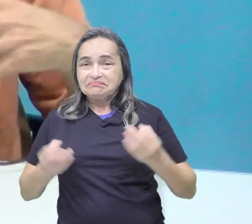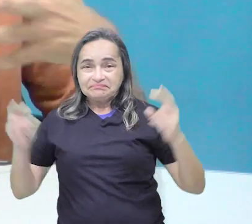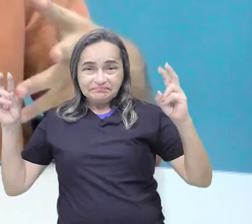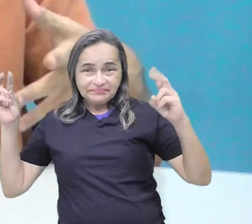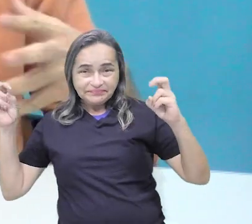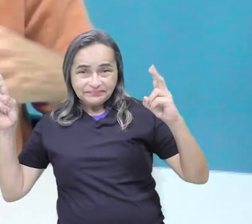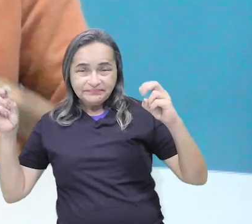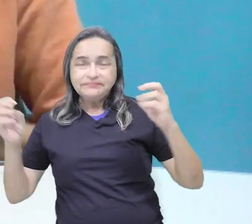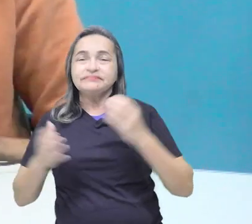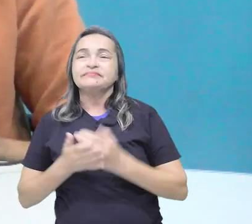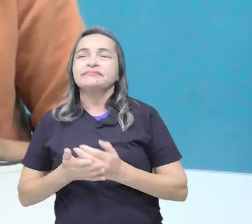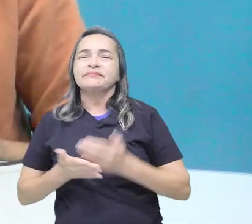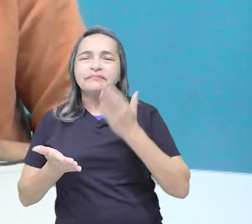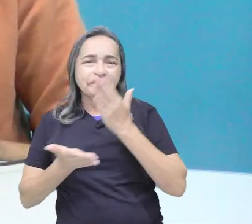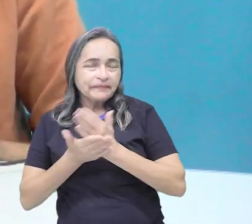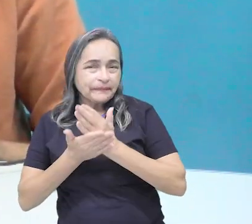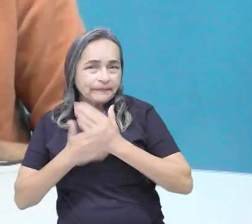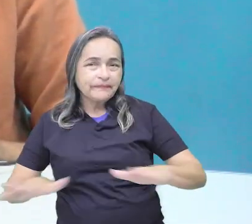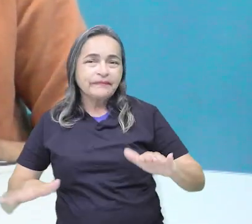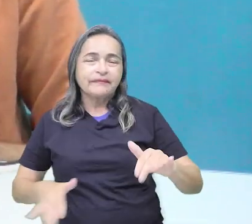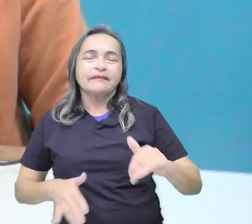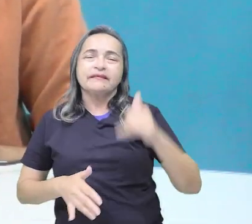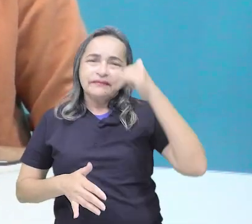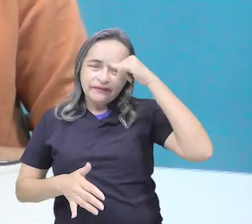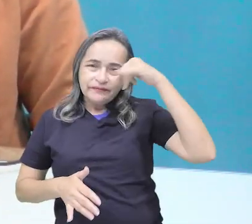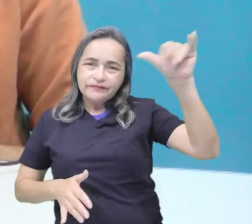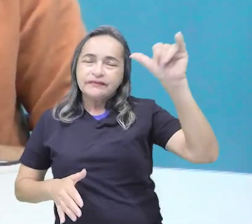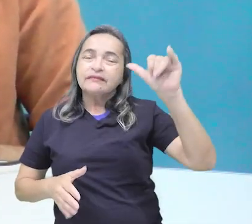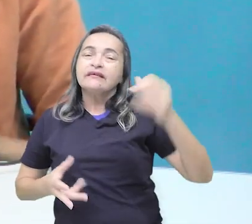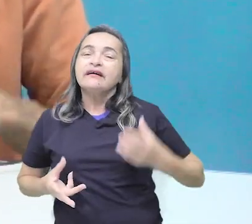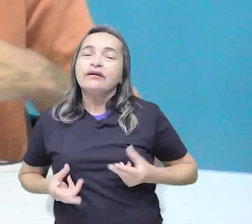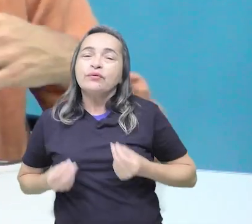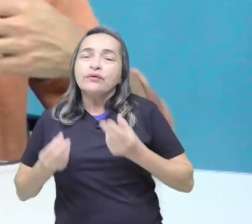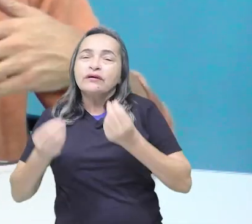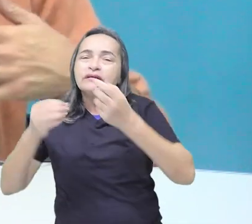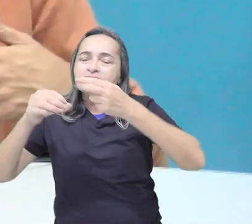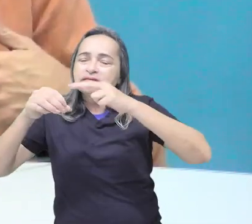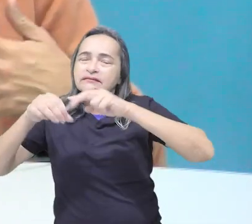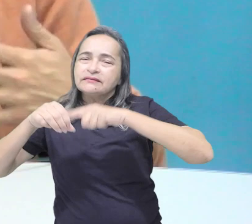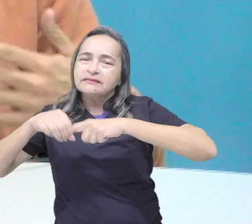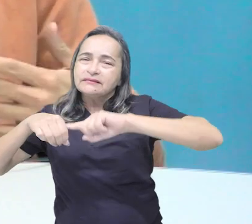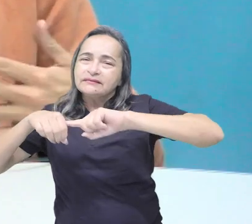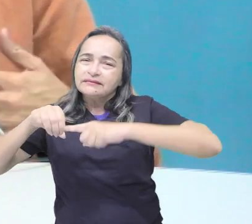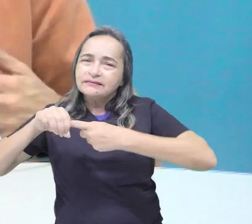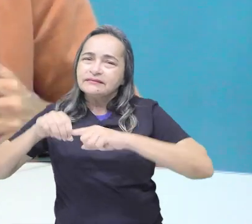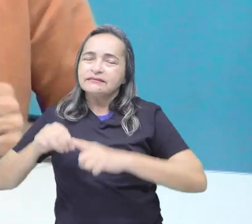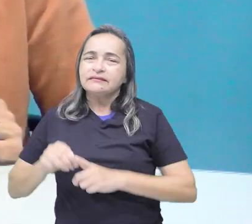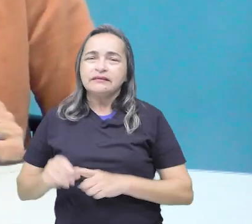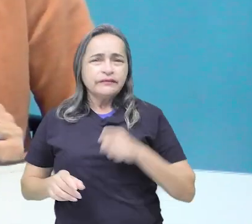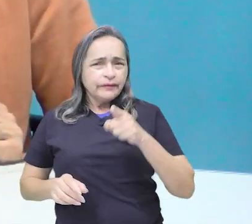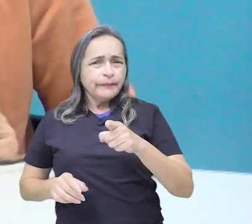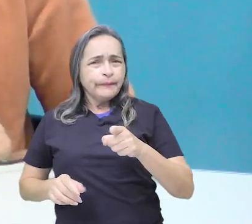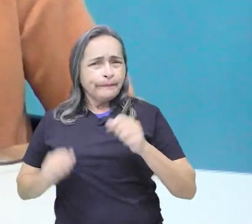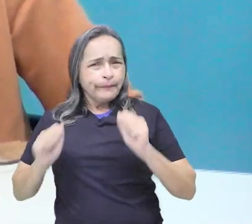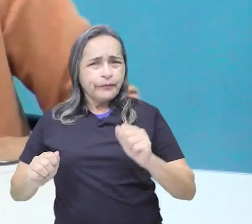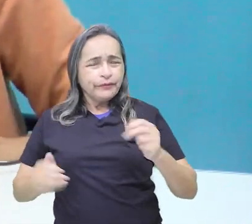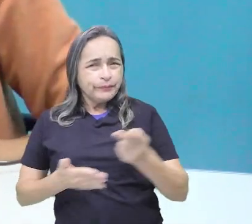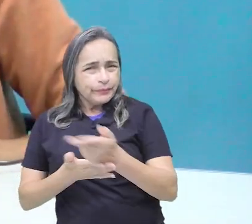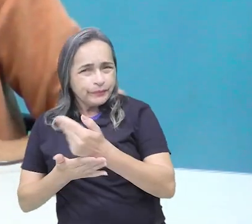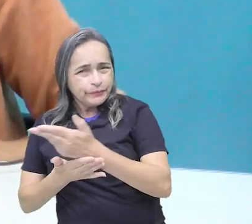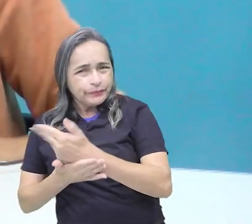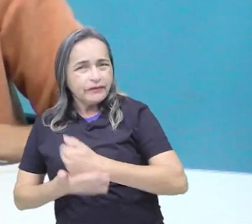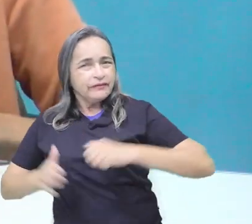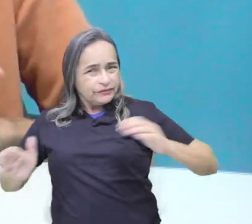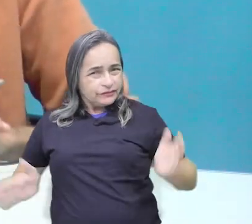de combate ao câncer da próstata. Mas você pode procurar e pode estimular os homens da sua família, sobretudo os